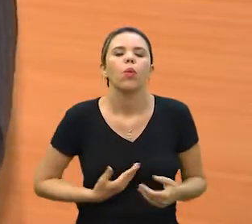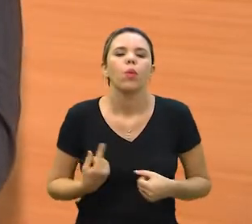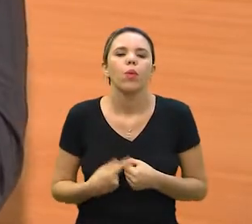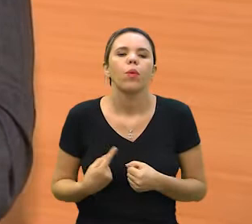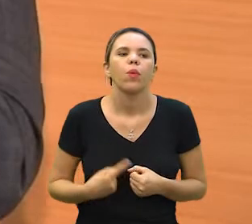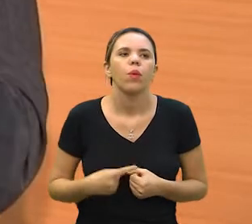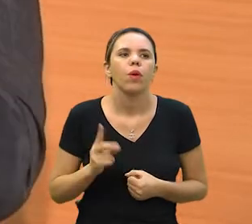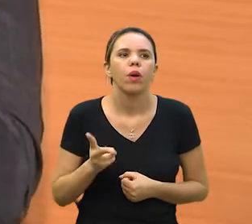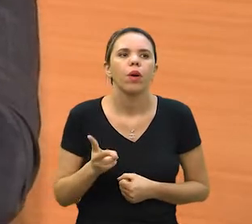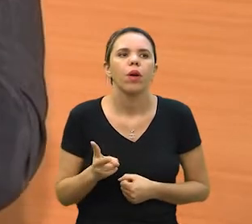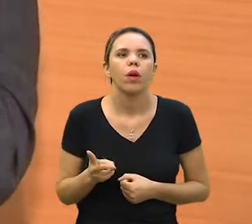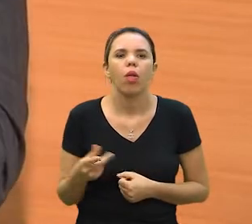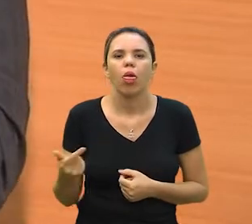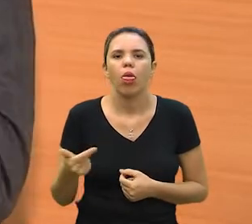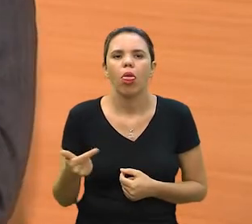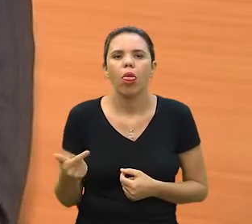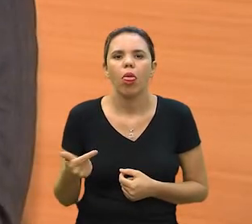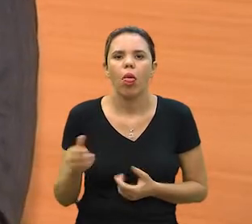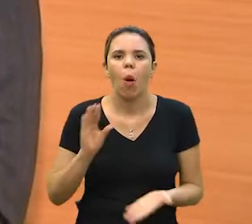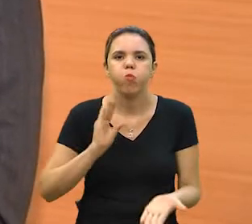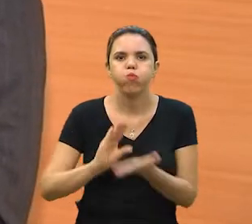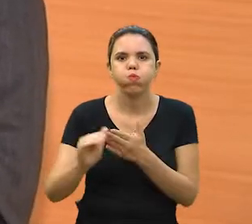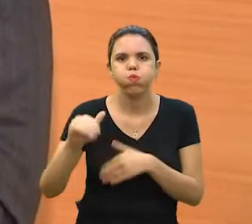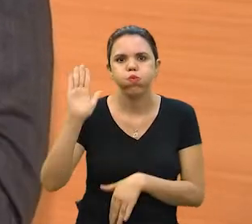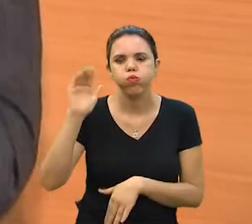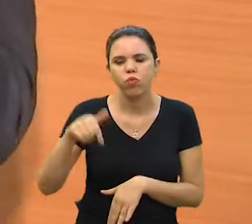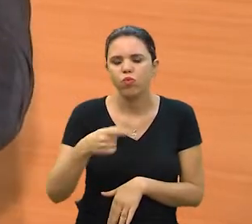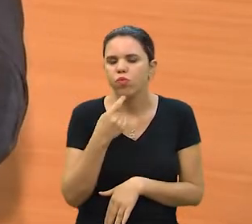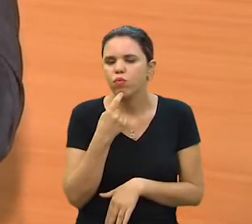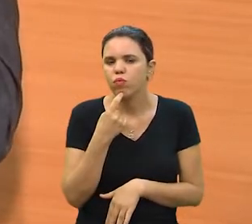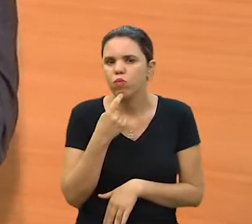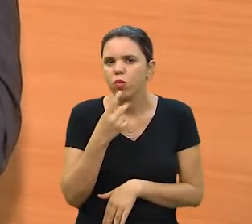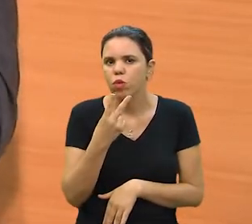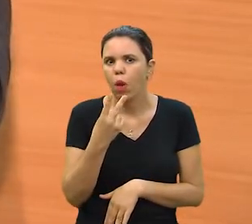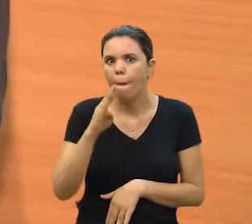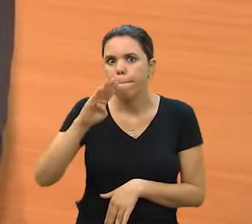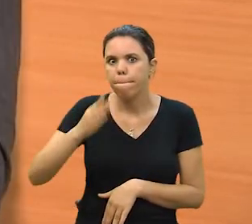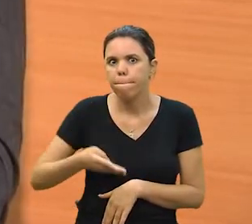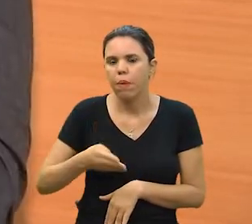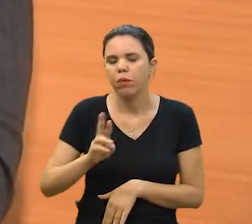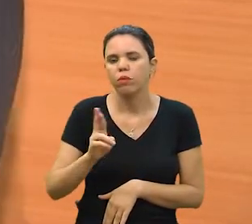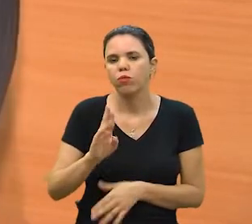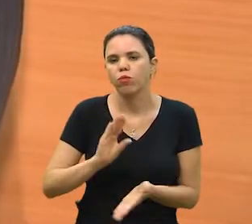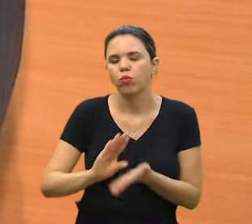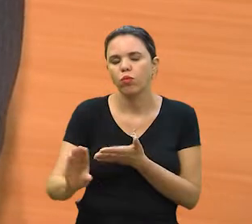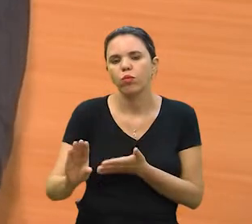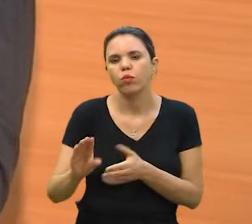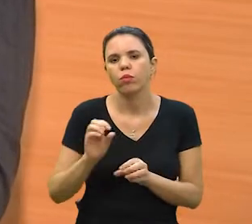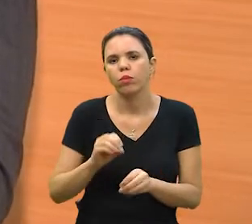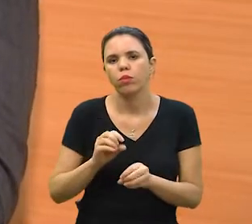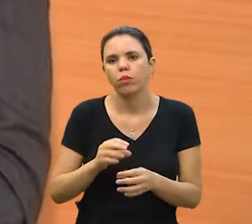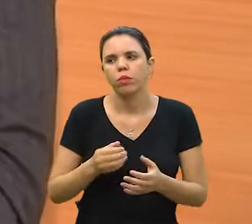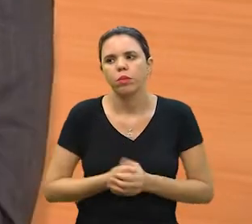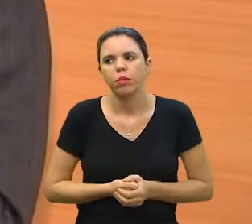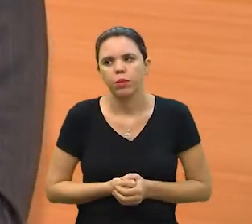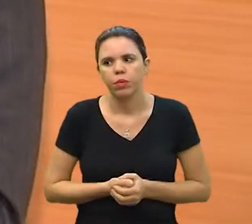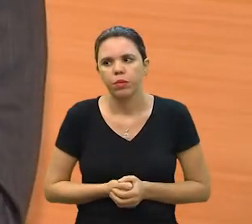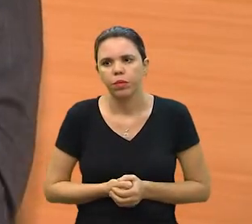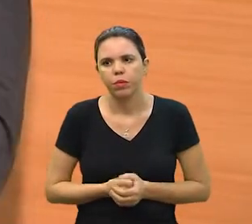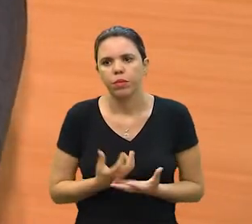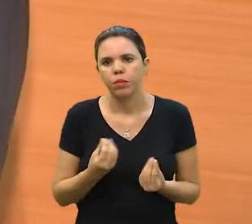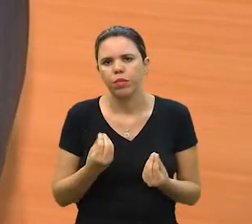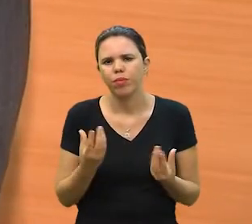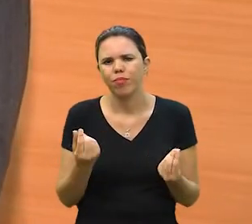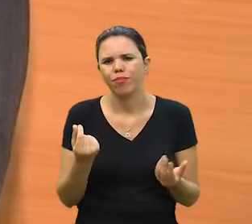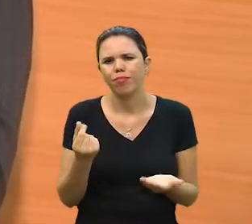do município, é sempre o segundo maior orçamento. Aqui em Campinas são mais de 2 bilhões que são investidos na educação. E